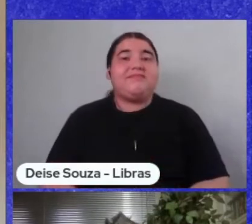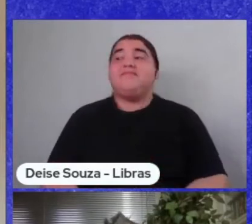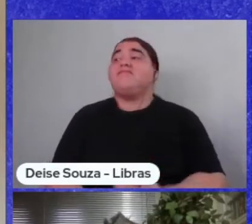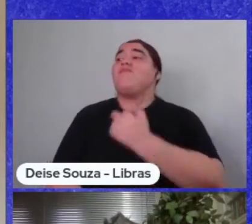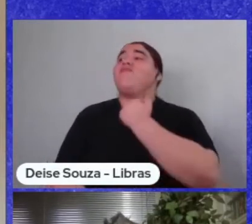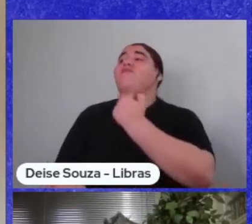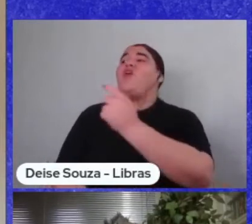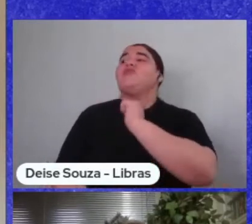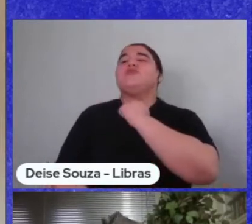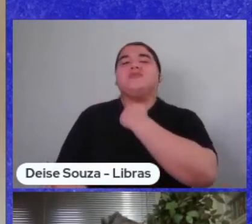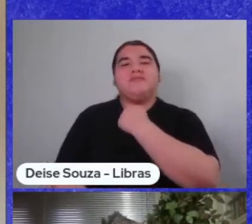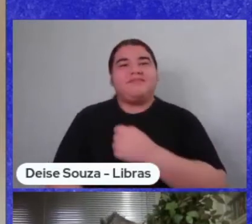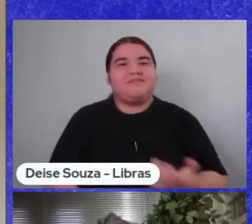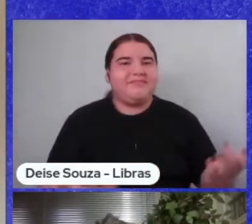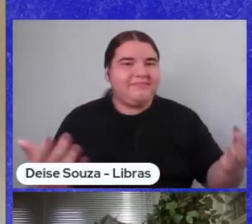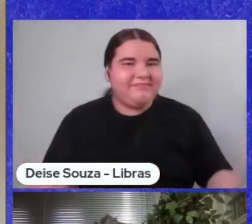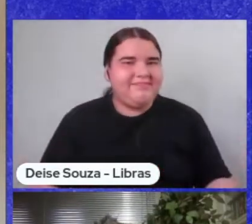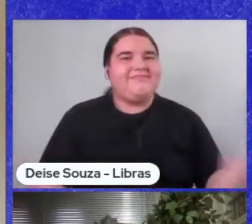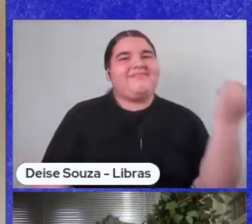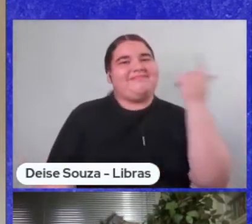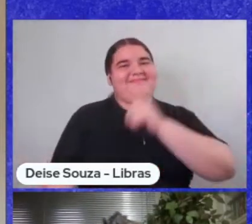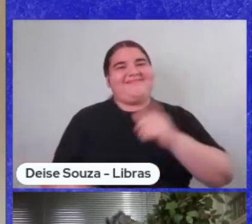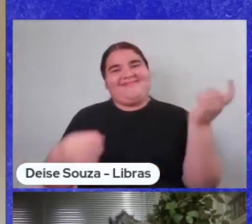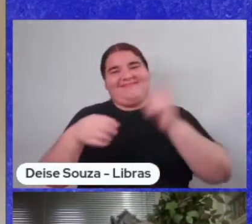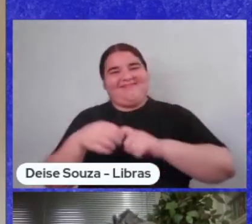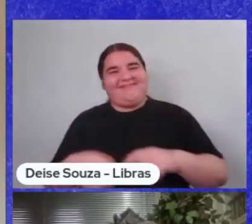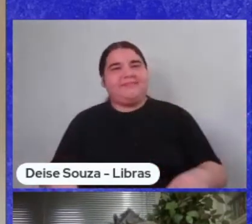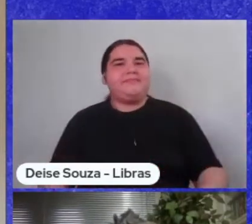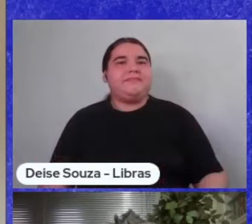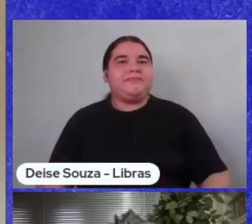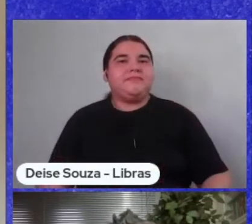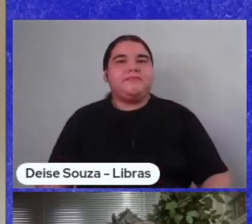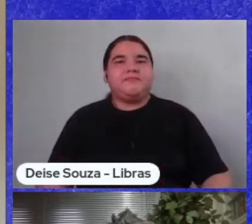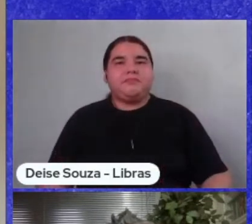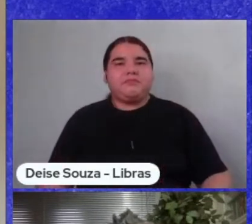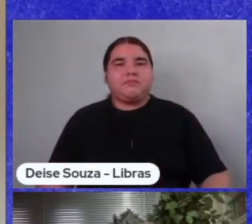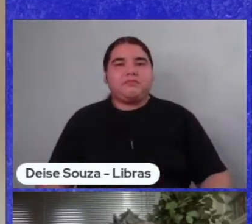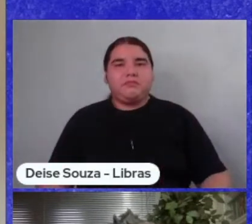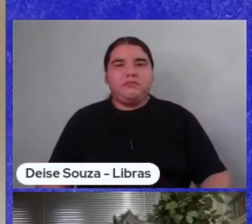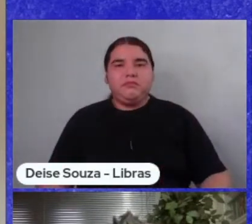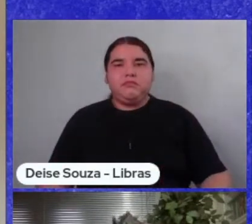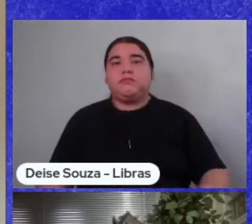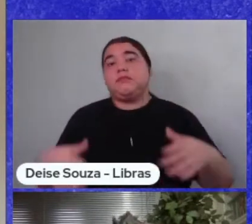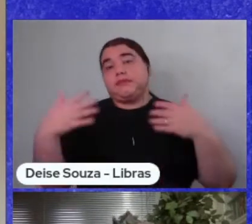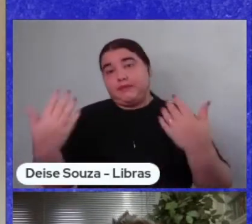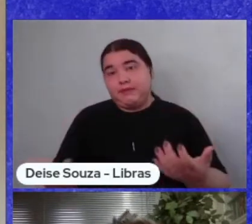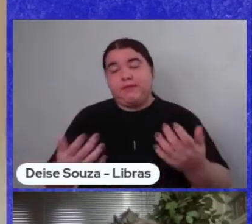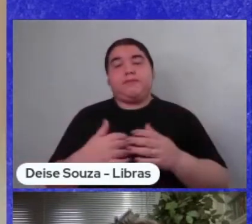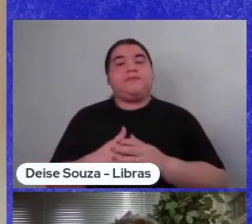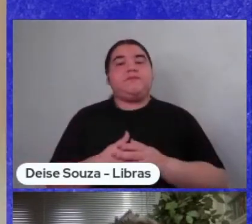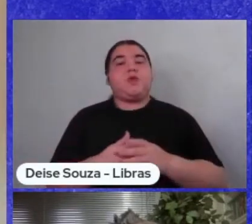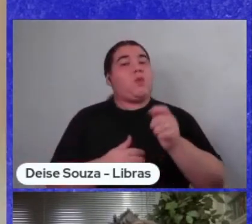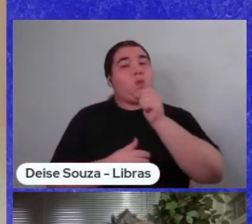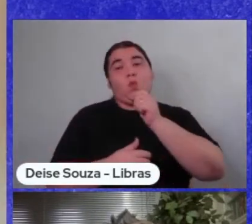pai. Opa, agora pronto. Sim, voltamos. Então, a gente ainda não disponibilizou todos os